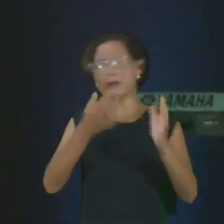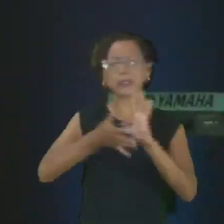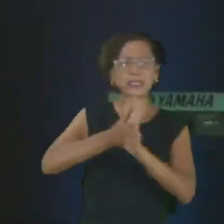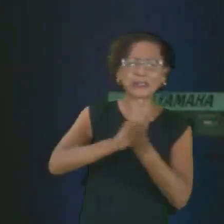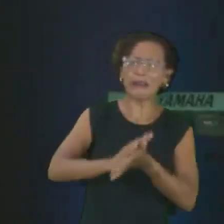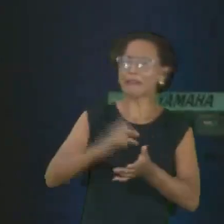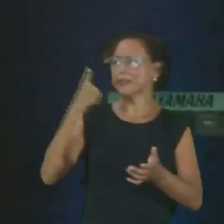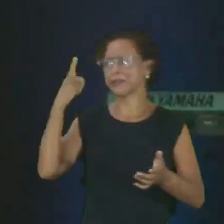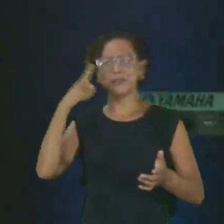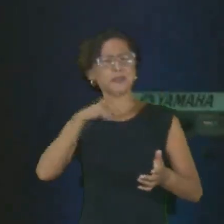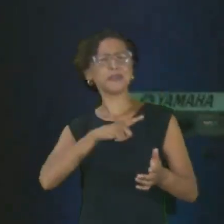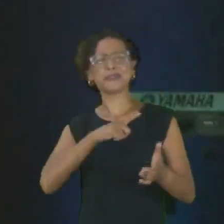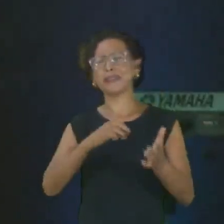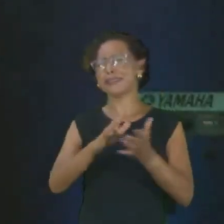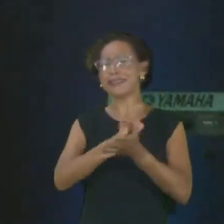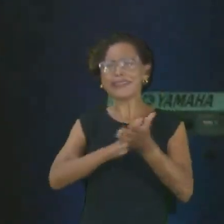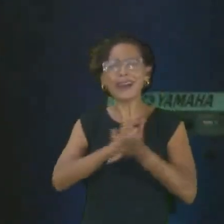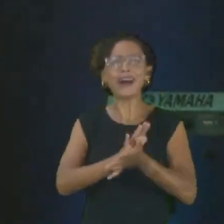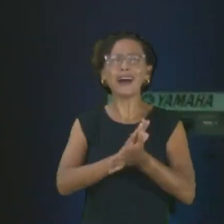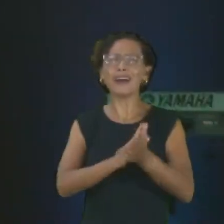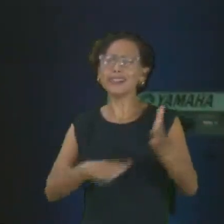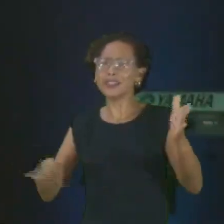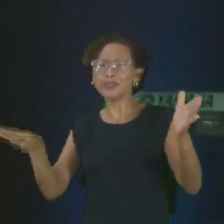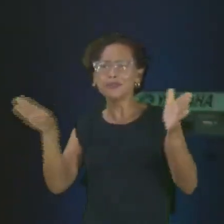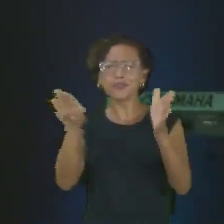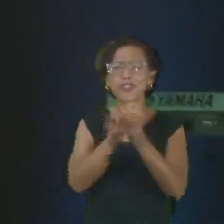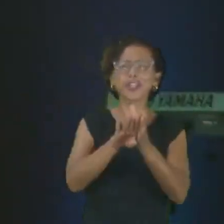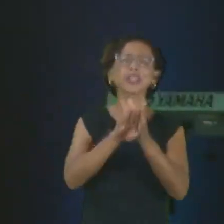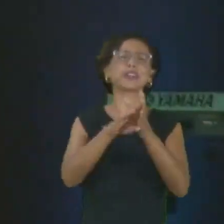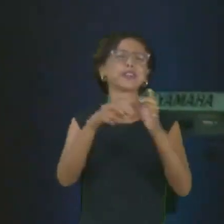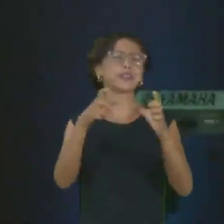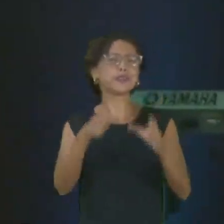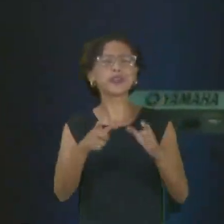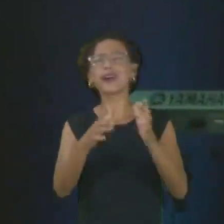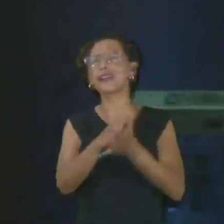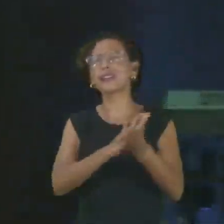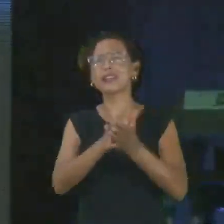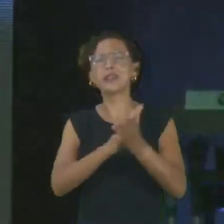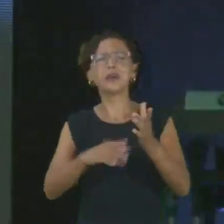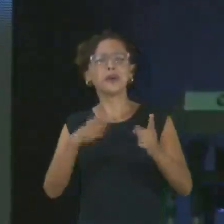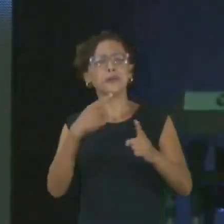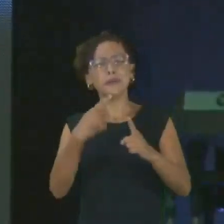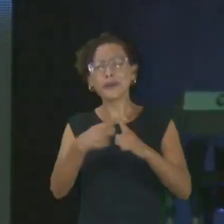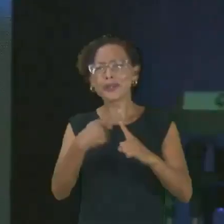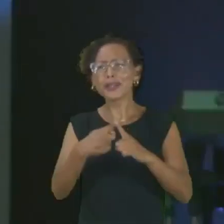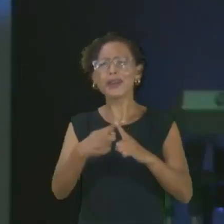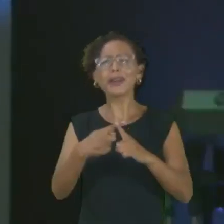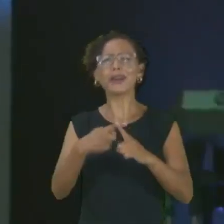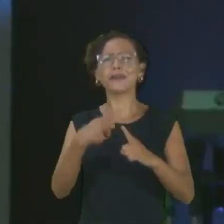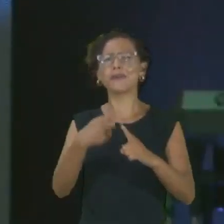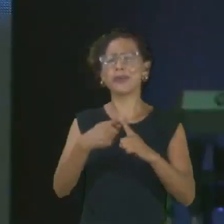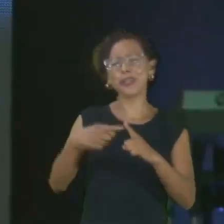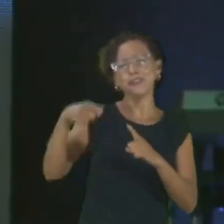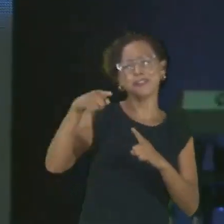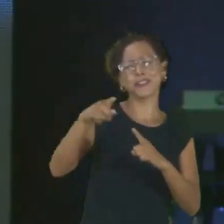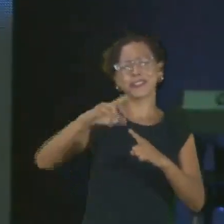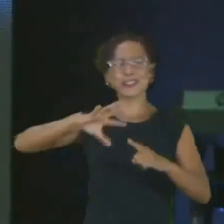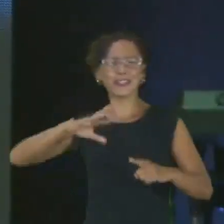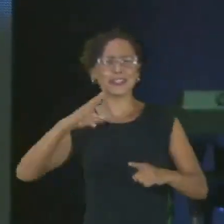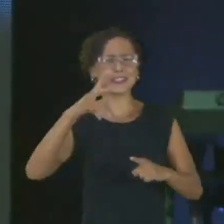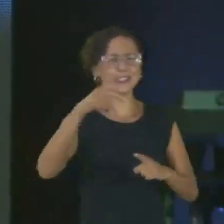consegue nada, não chega a lugar algum, porque você é salvo, redimido,